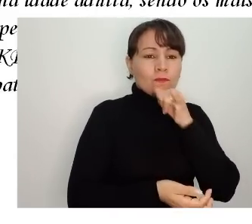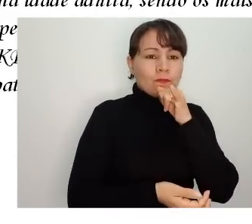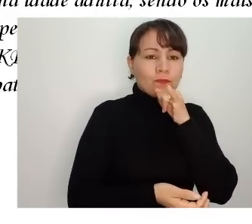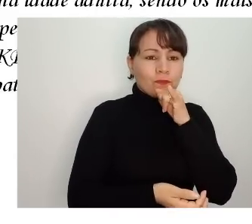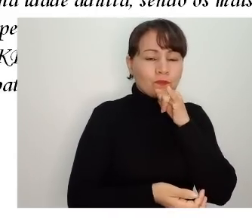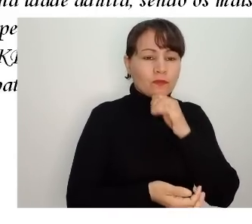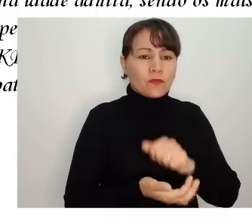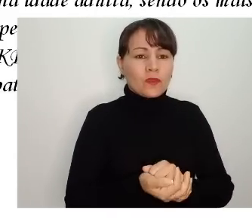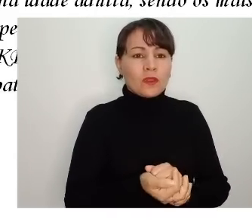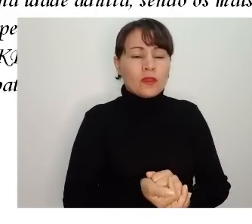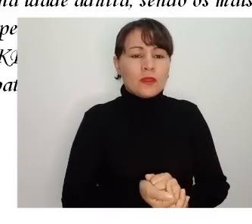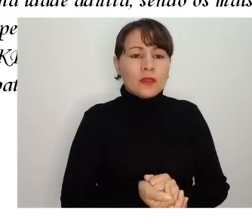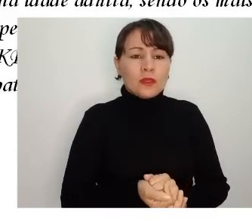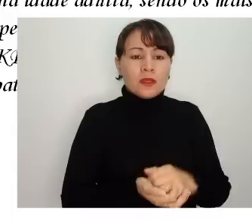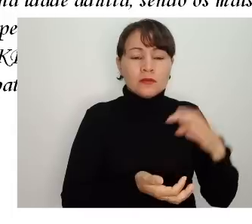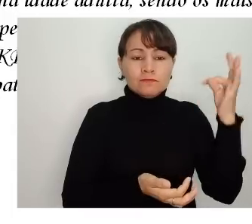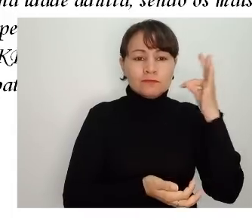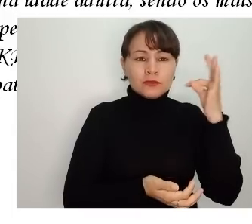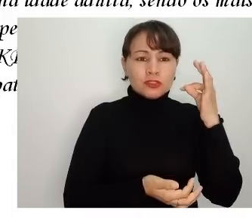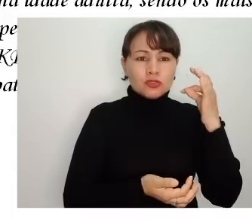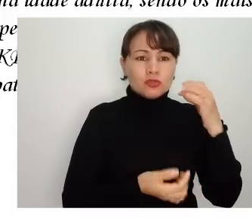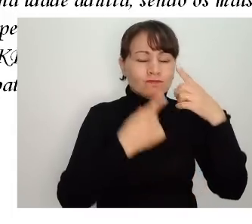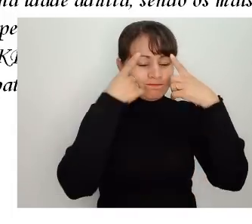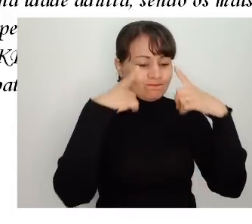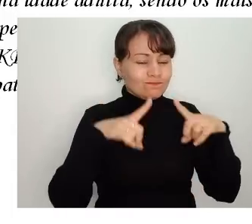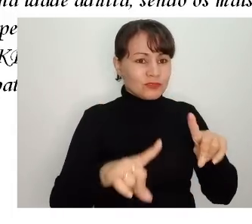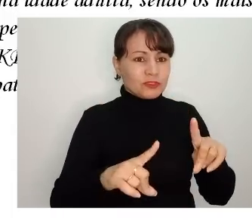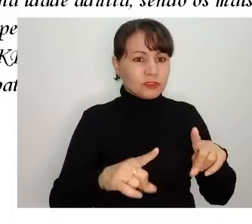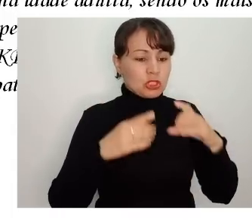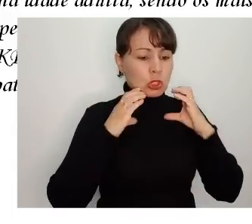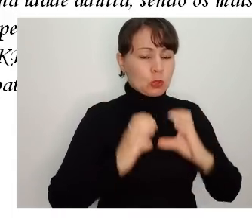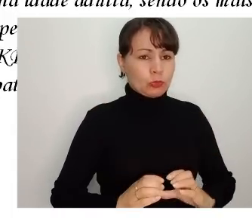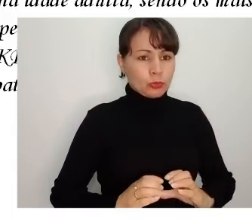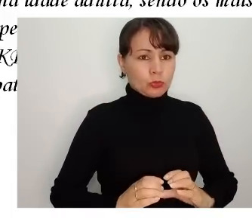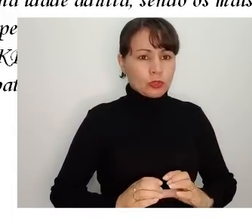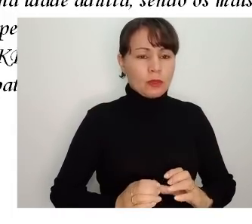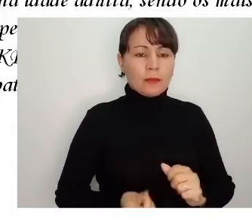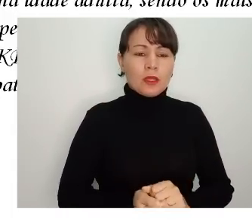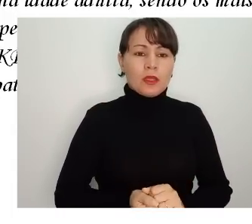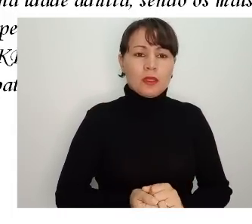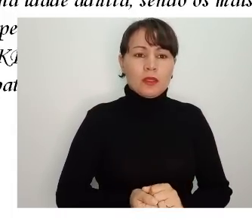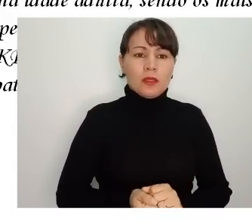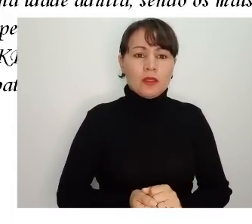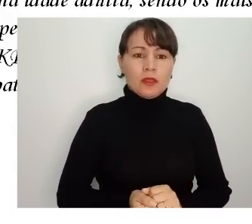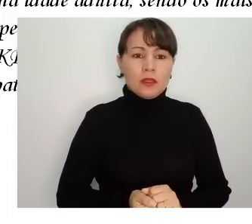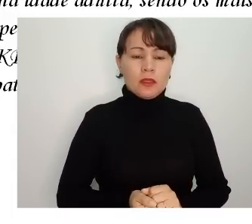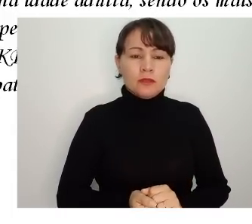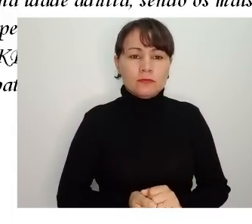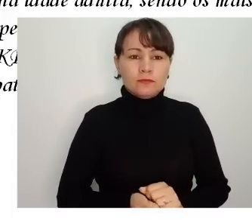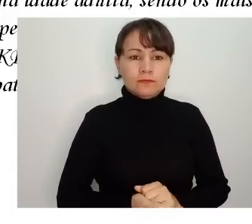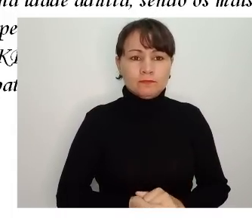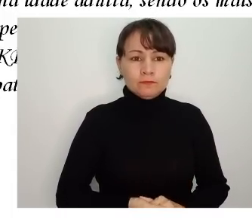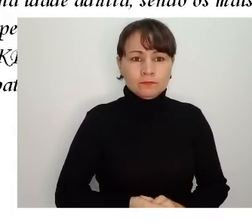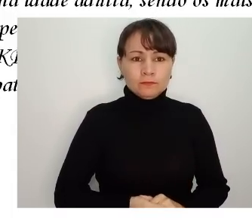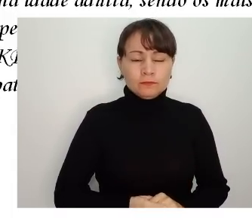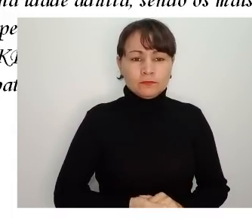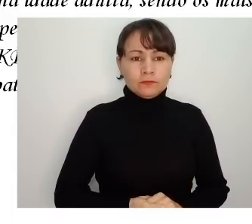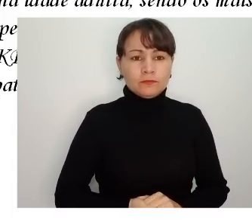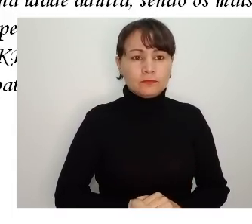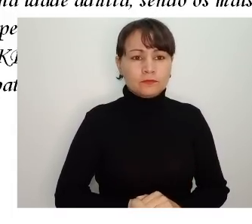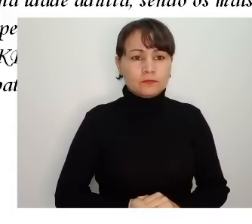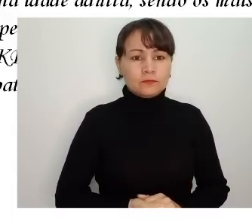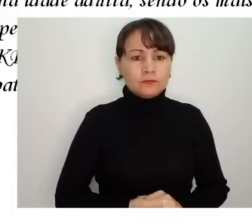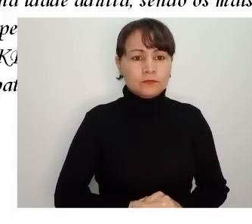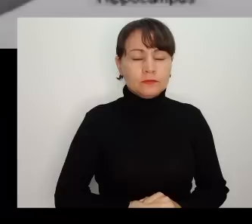como, por exemplo, o transtorno opositor desafiador, o transtorno de conduta, ou os transtornos explosivos